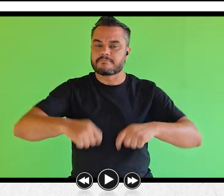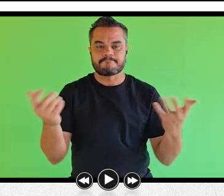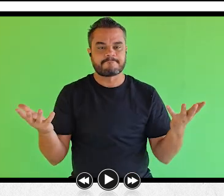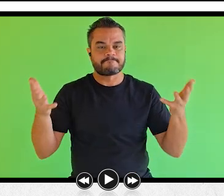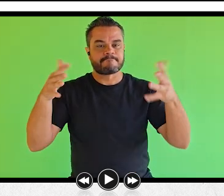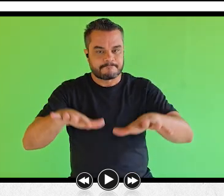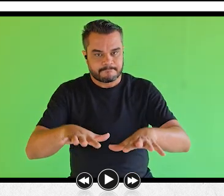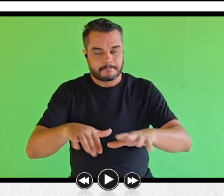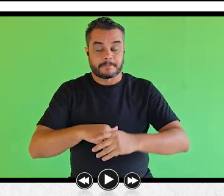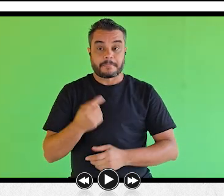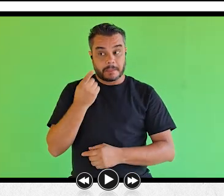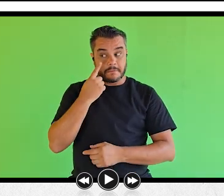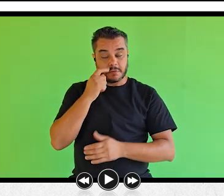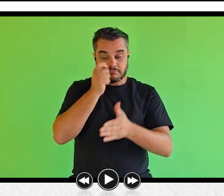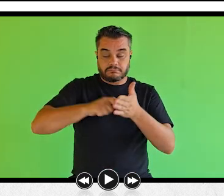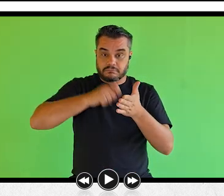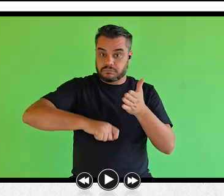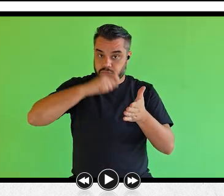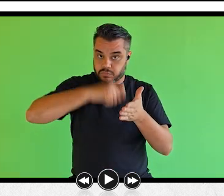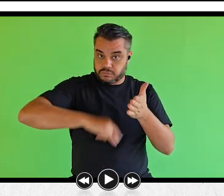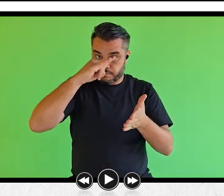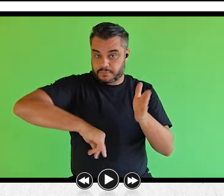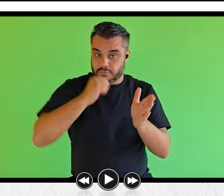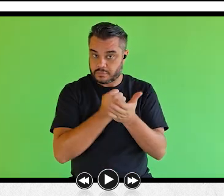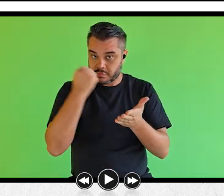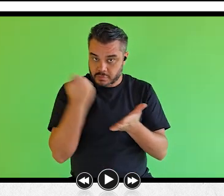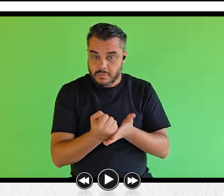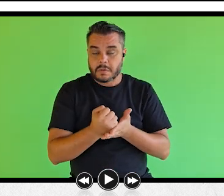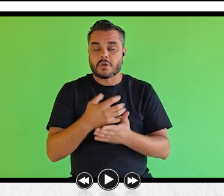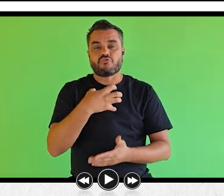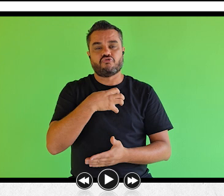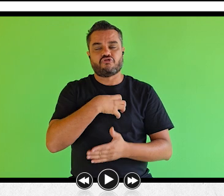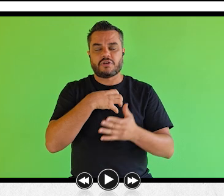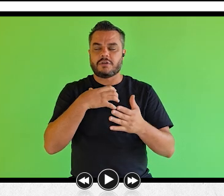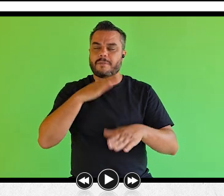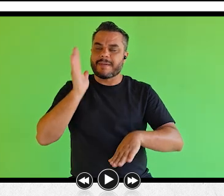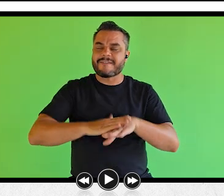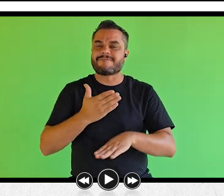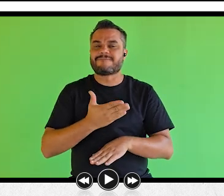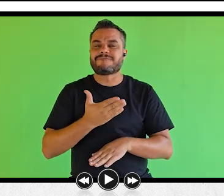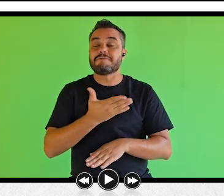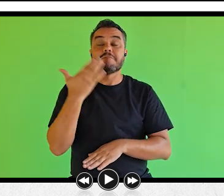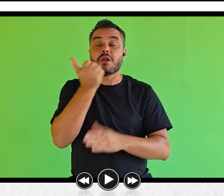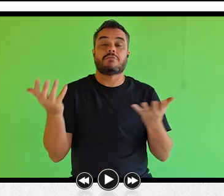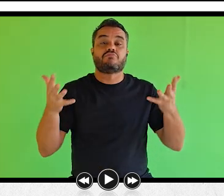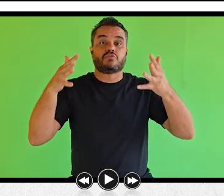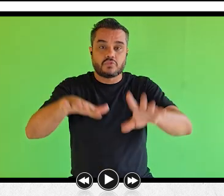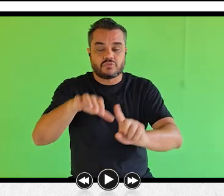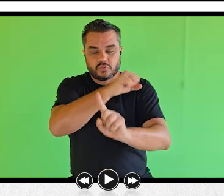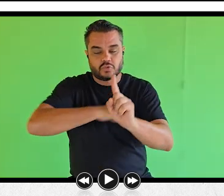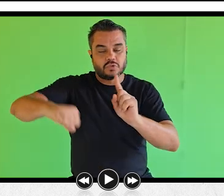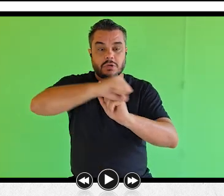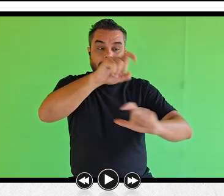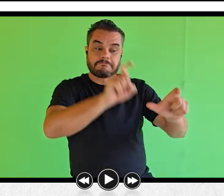uma das principais formas de inclusão social e emancipação econômica dessas cooperativas. Então eles, né, foram